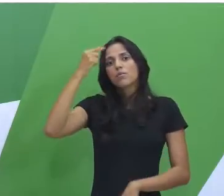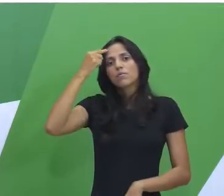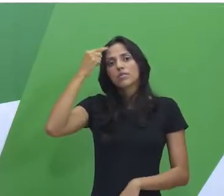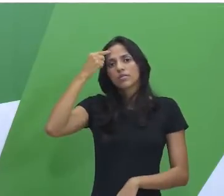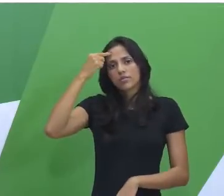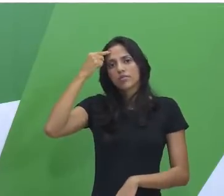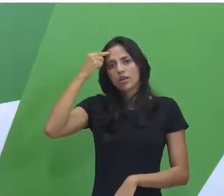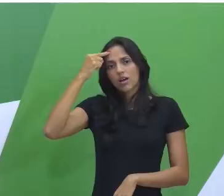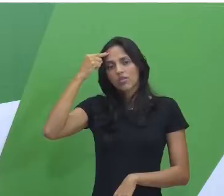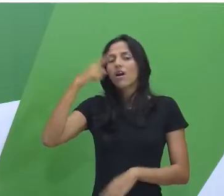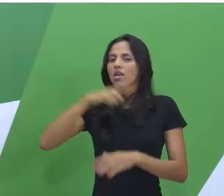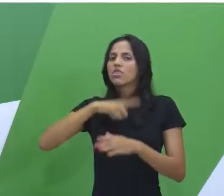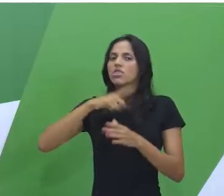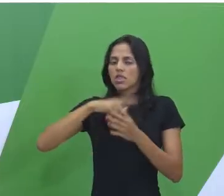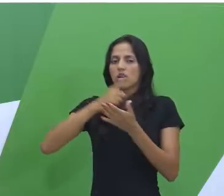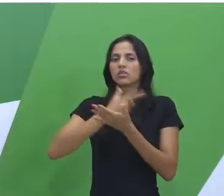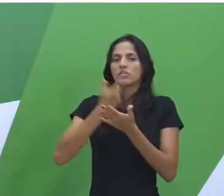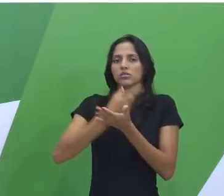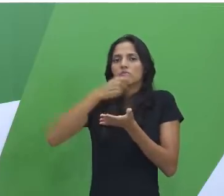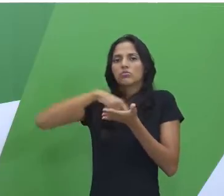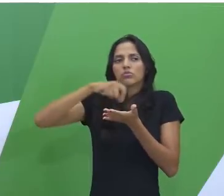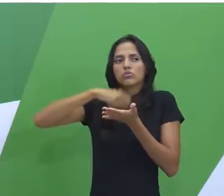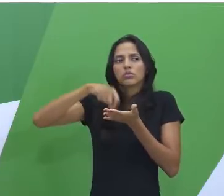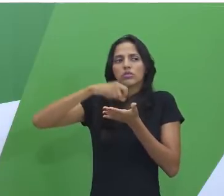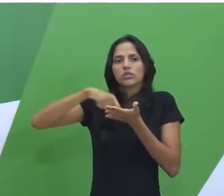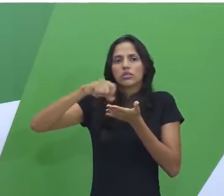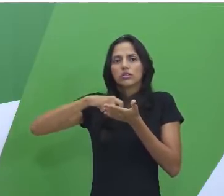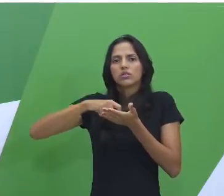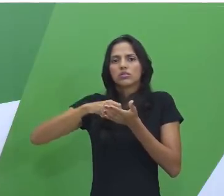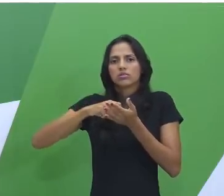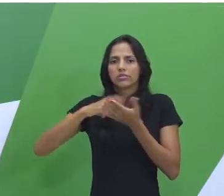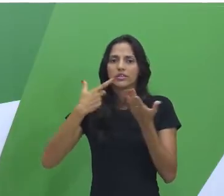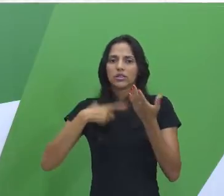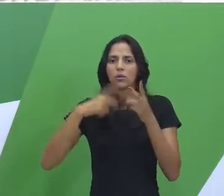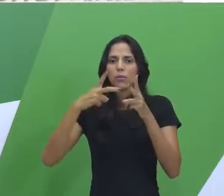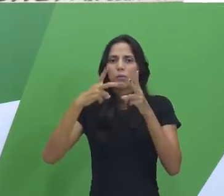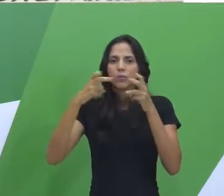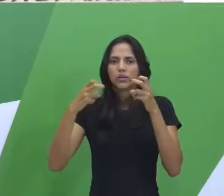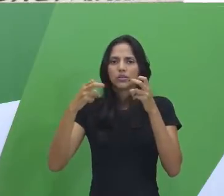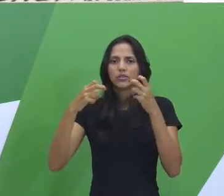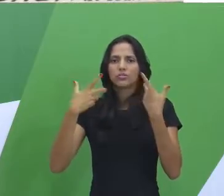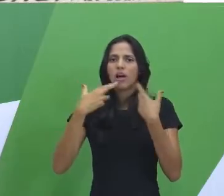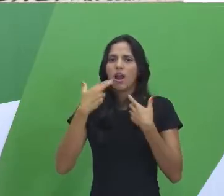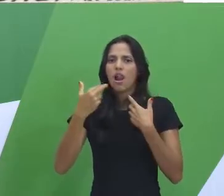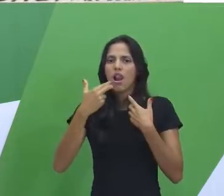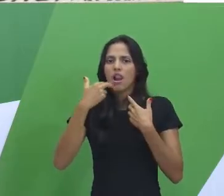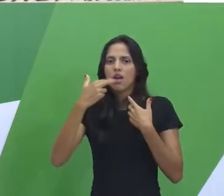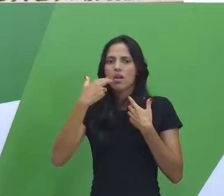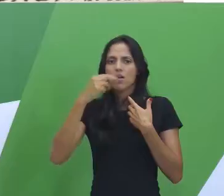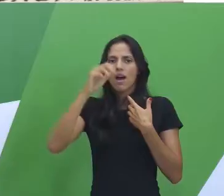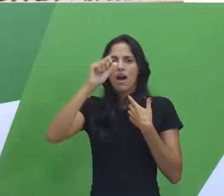nossos manuscritos, pessoal, eles estão em árabe. Por que